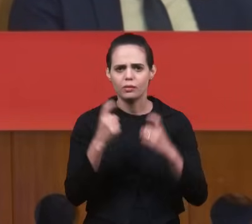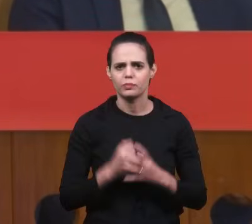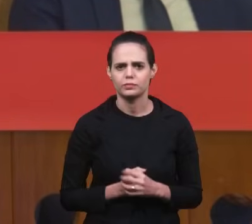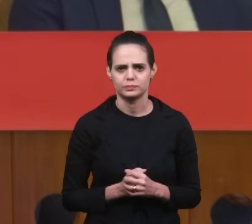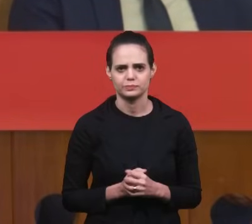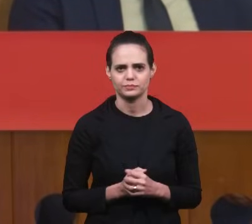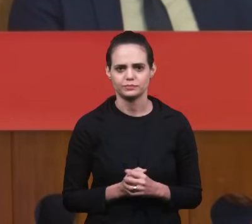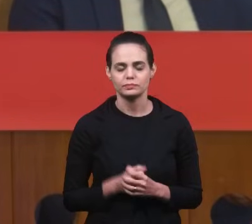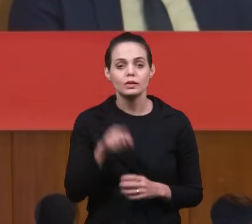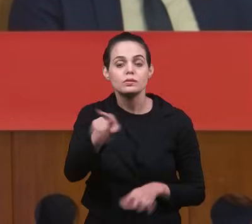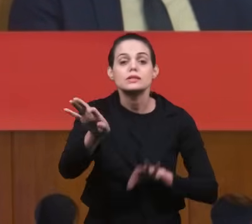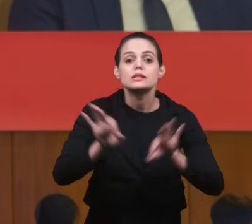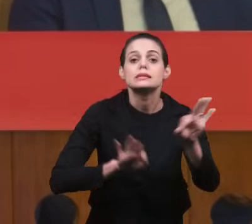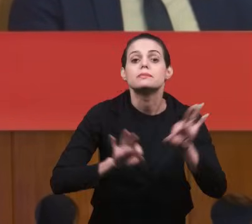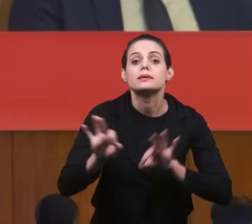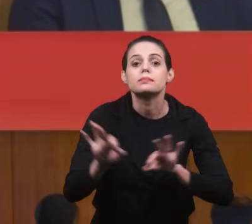se